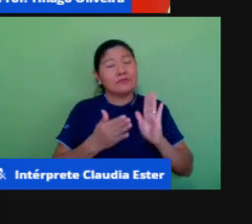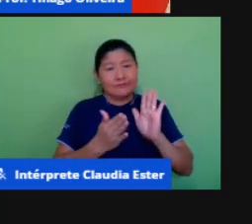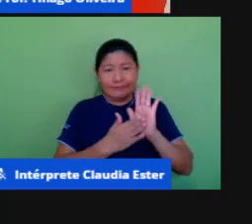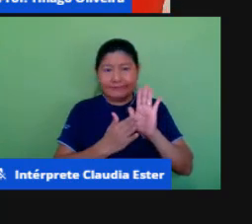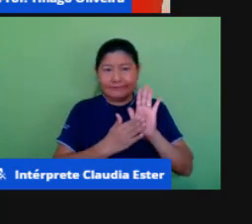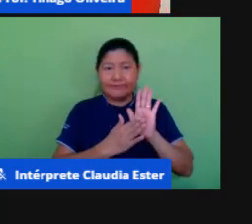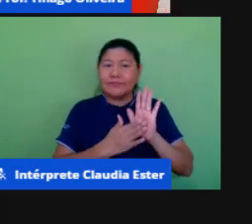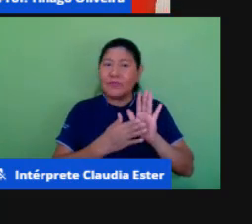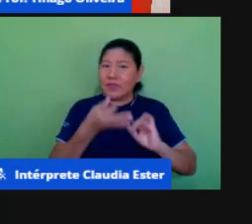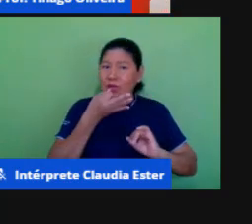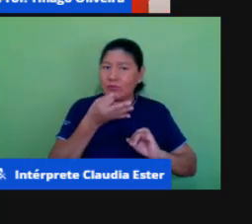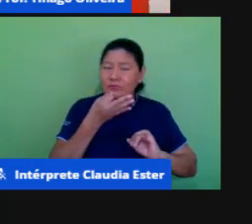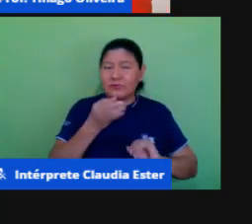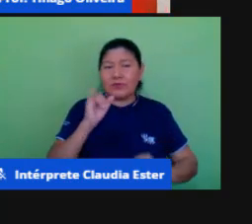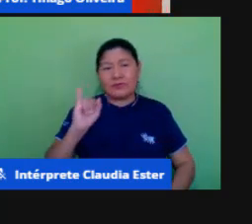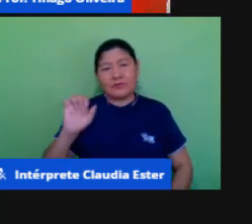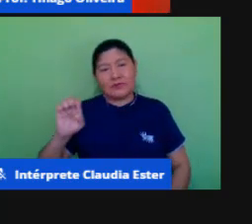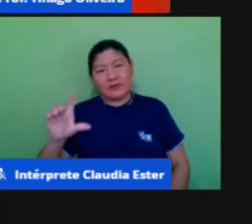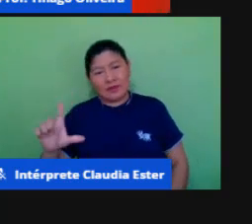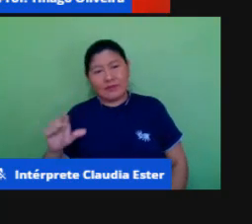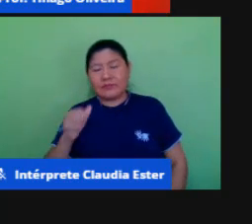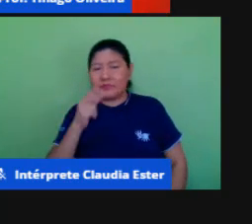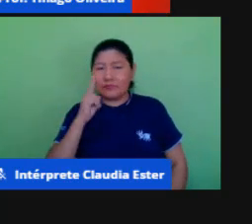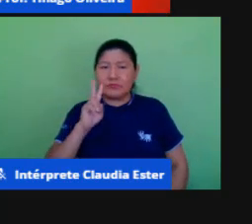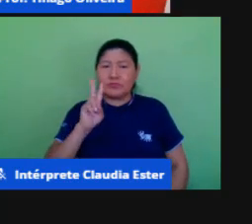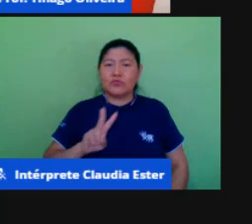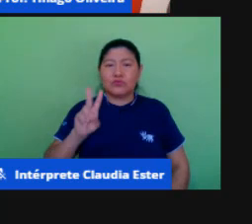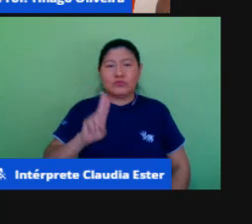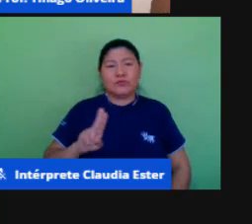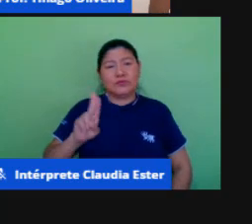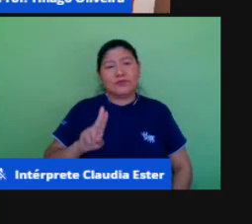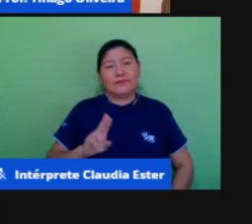metodologia. Pode passar.